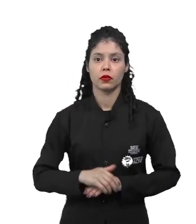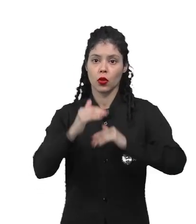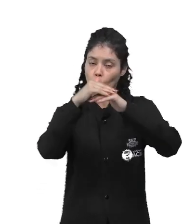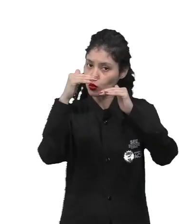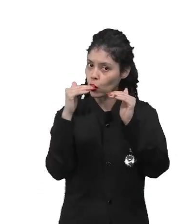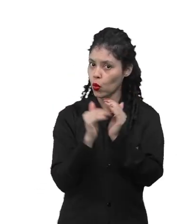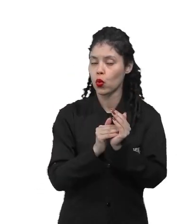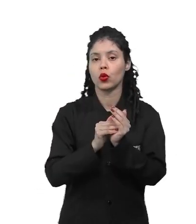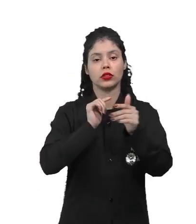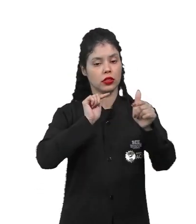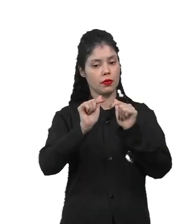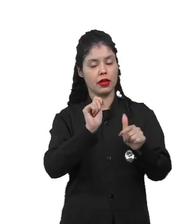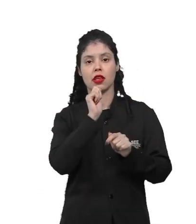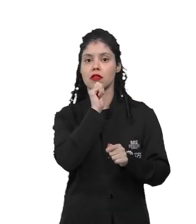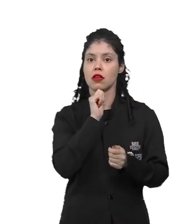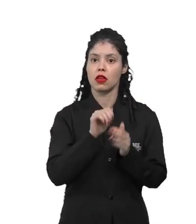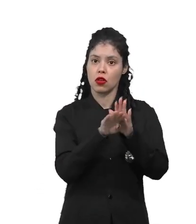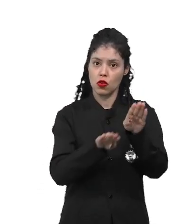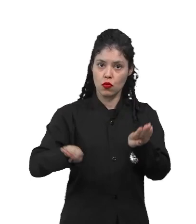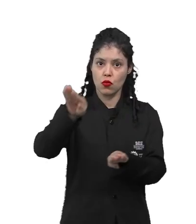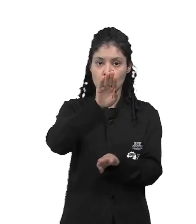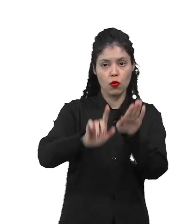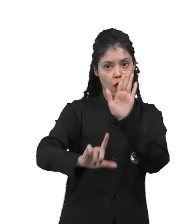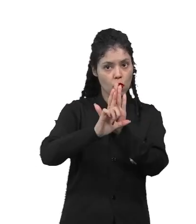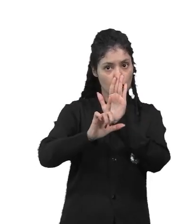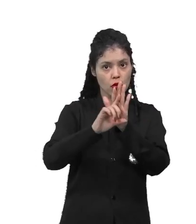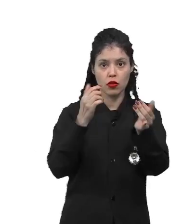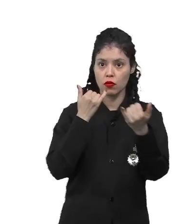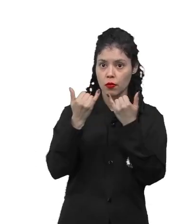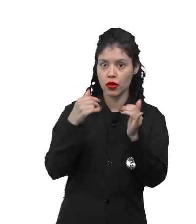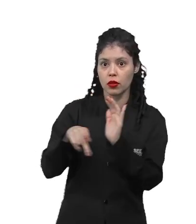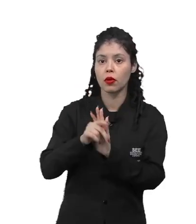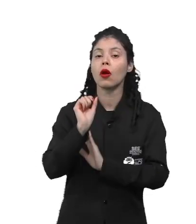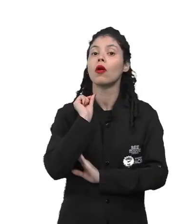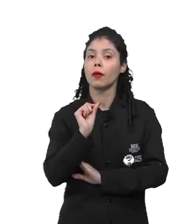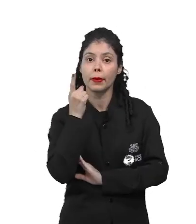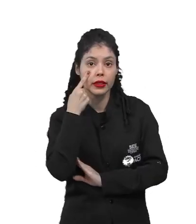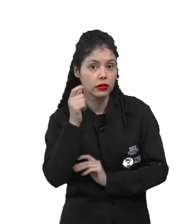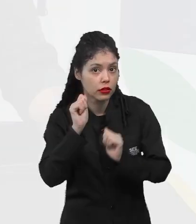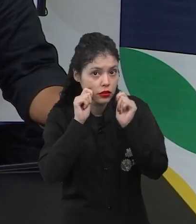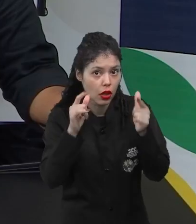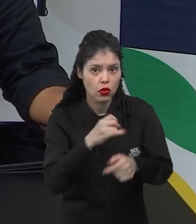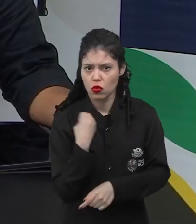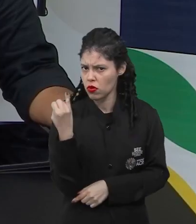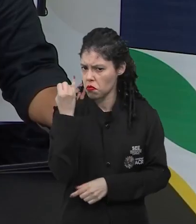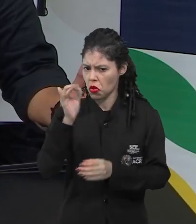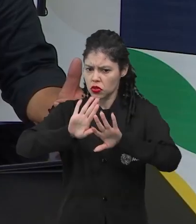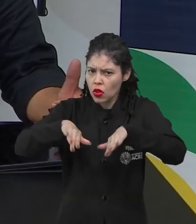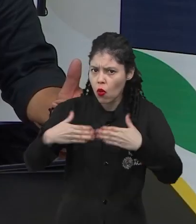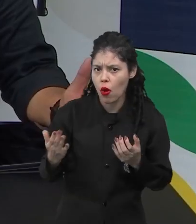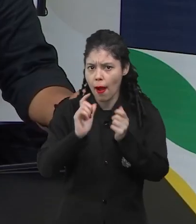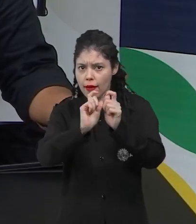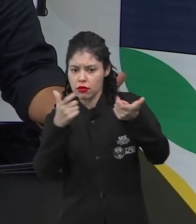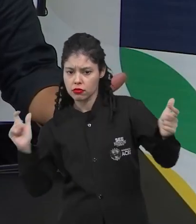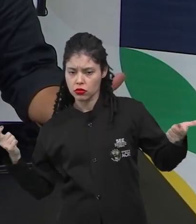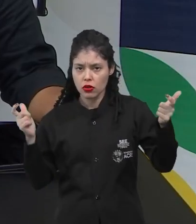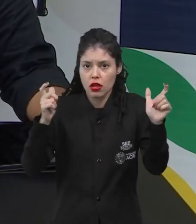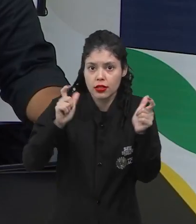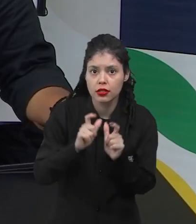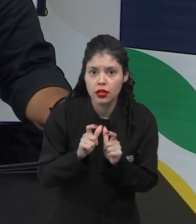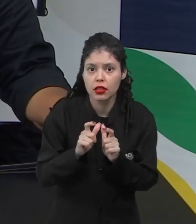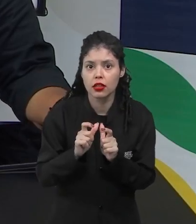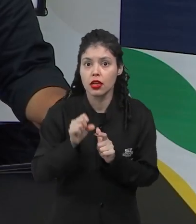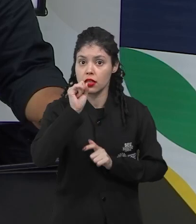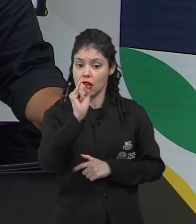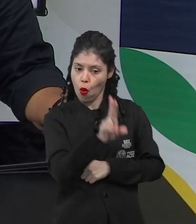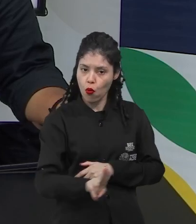Todos eles sendo trabalhados em cima de uma lei de formação. E, ó, estudante, não importa se a função é crescente ou decrescente,